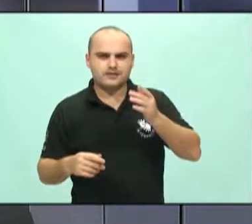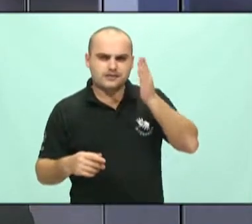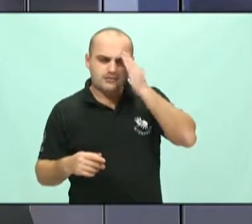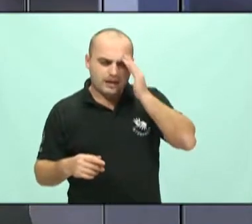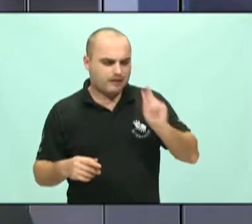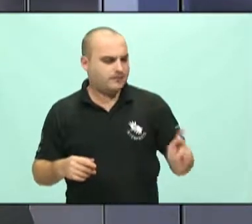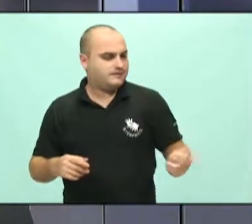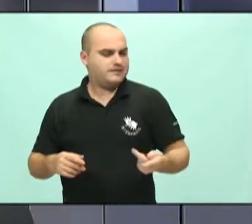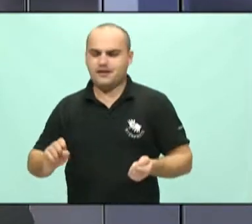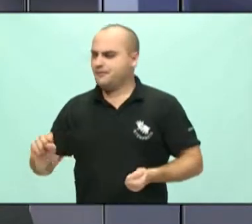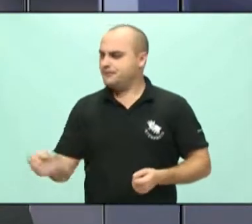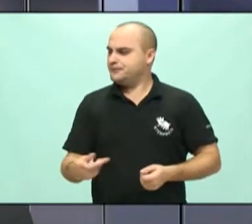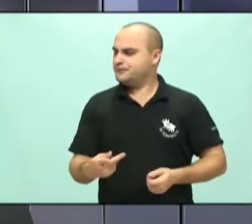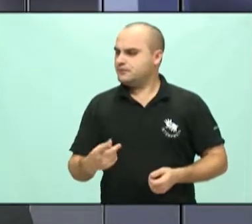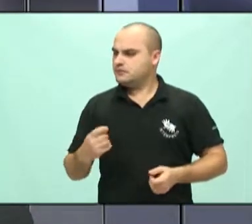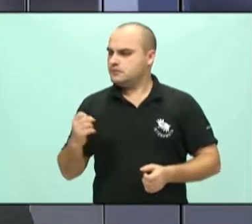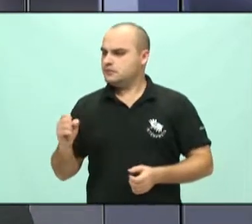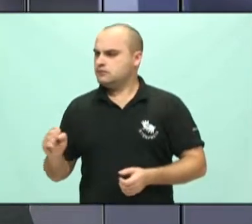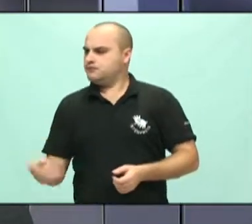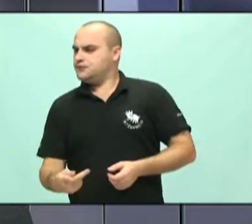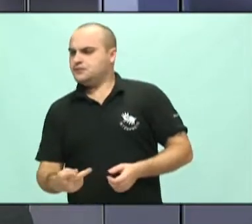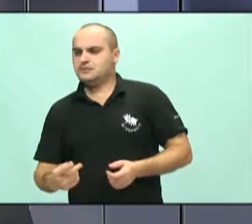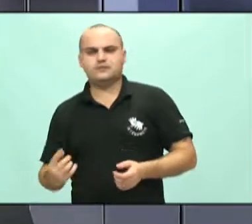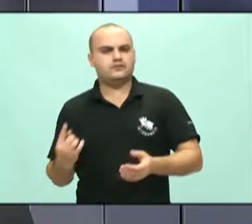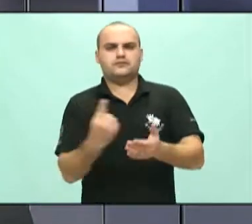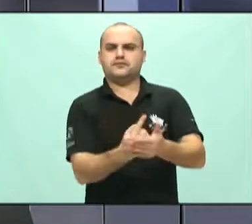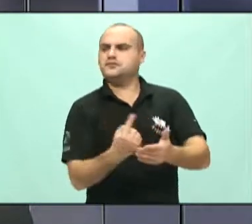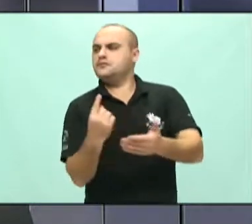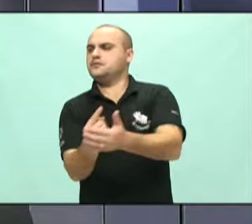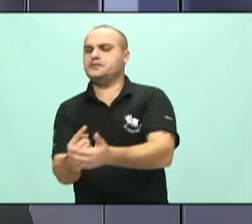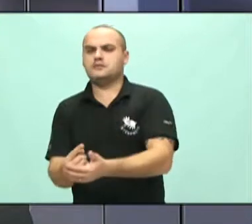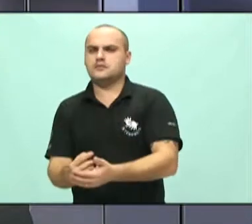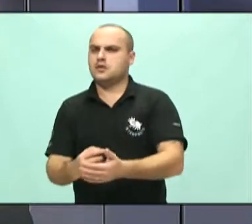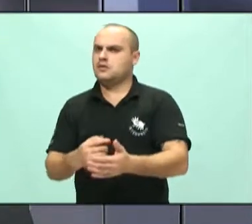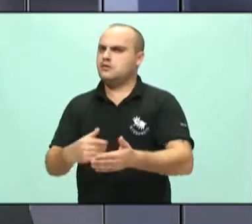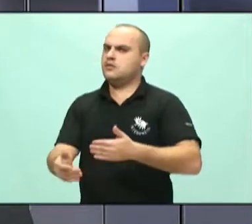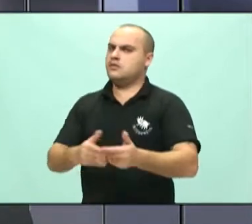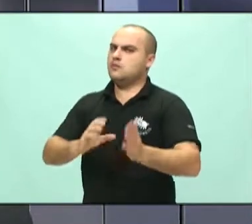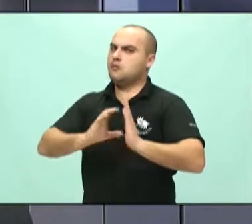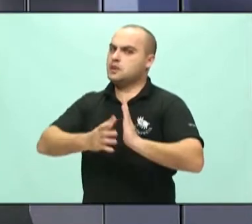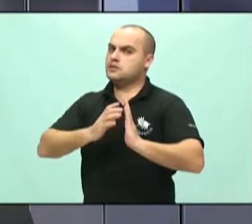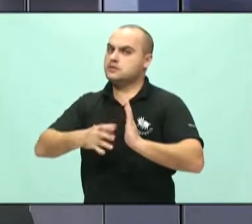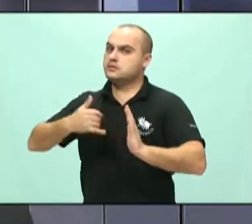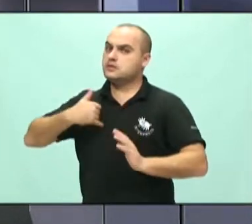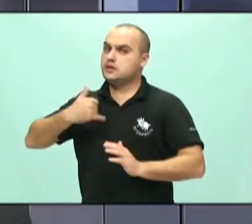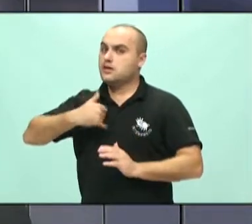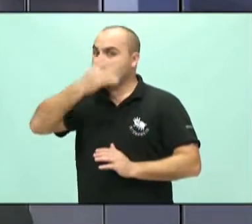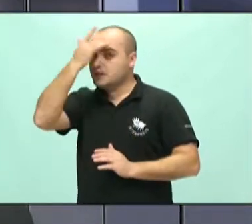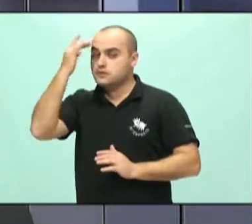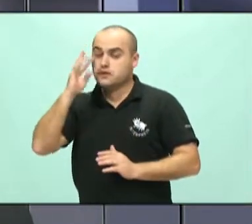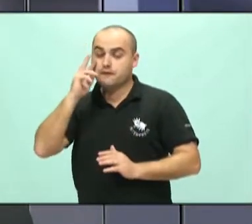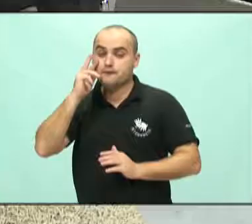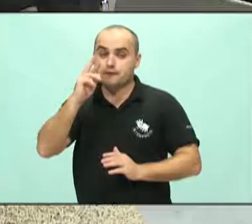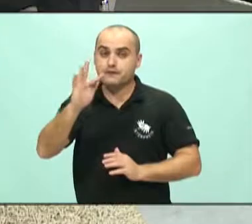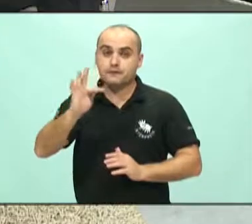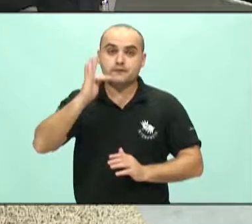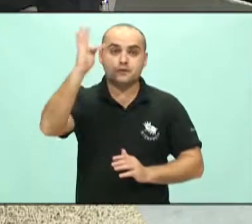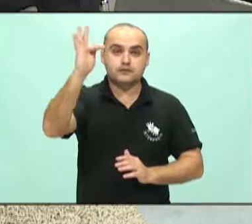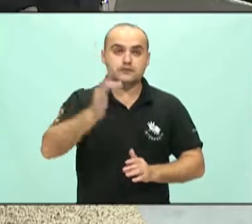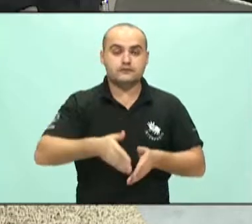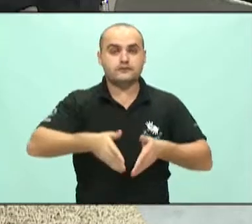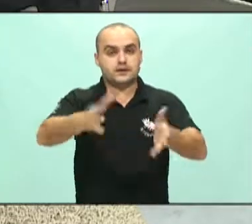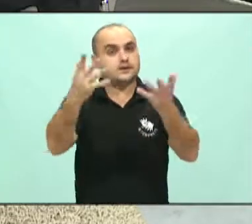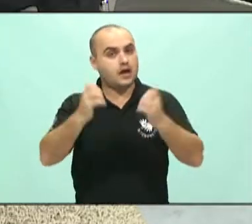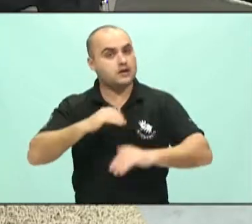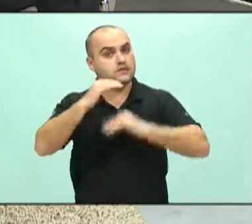de lado, e começar a olhar, independente de partido, independente de idade, aquelas pessoas que olham para frente, que querem o desenvolvimento